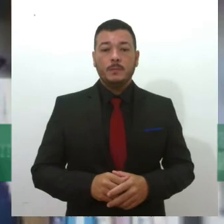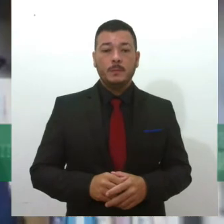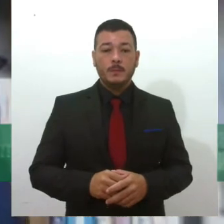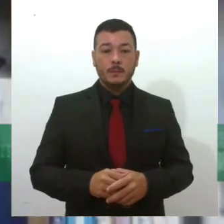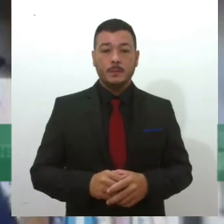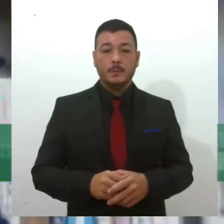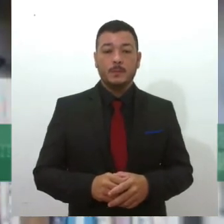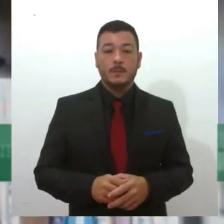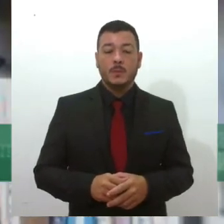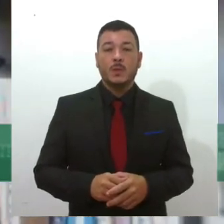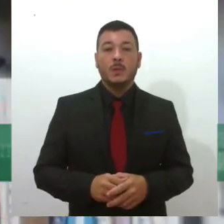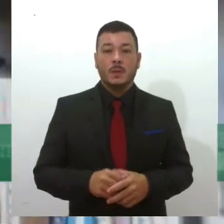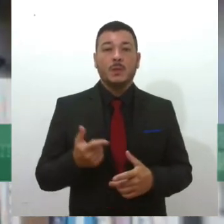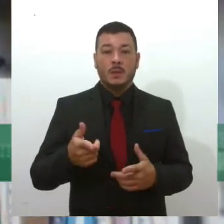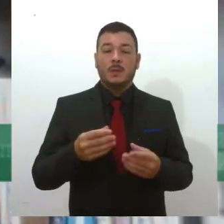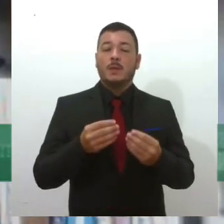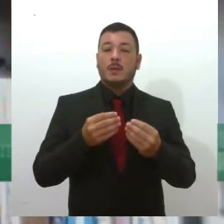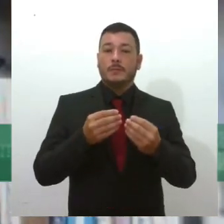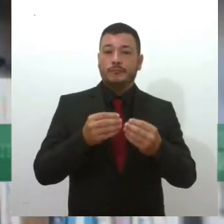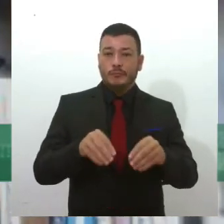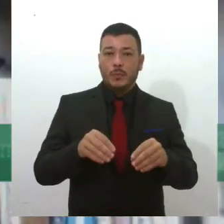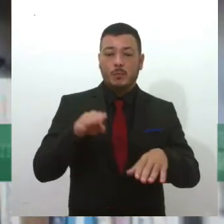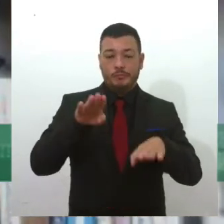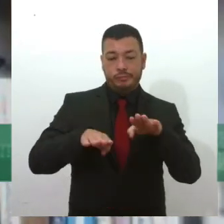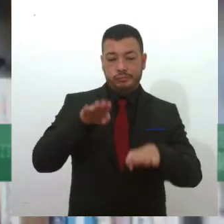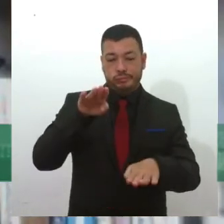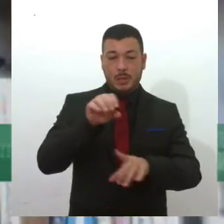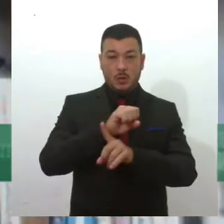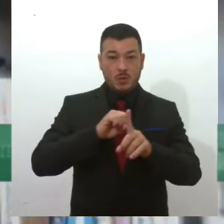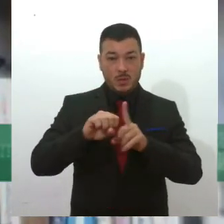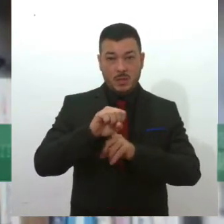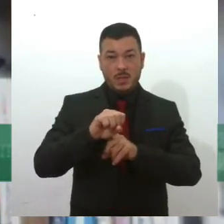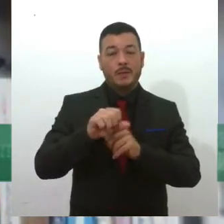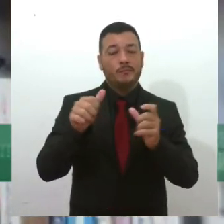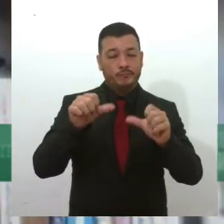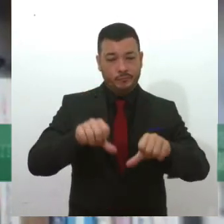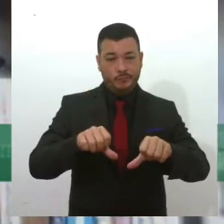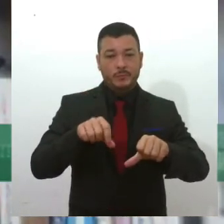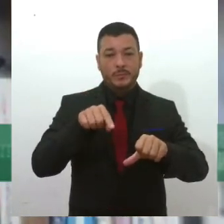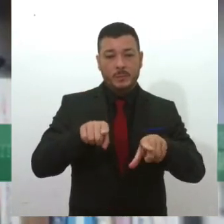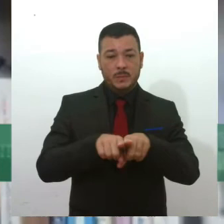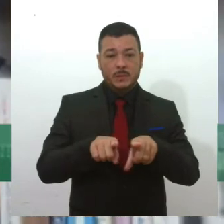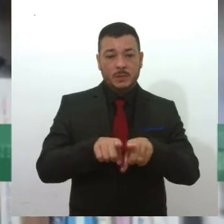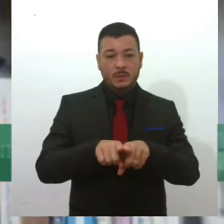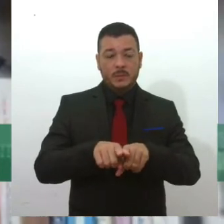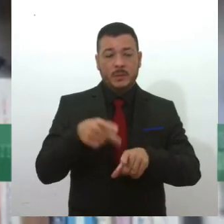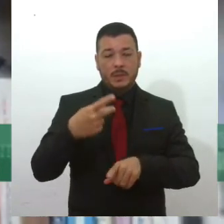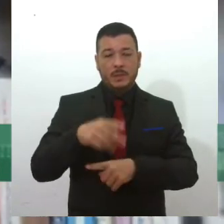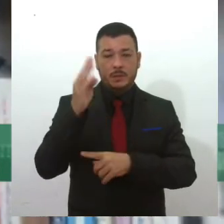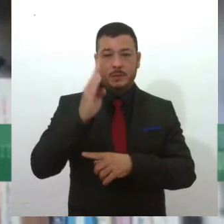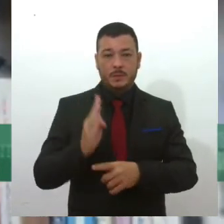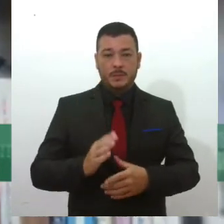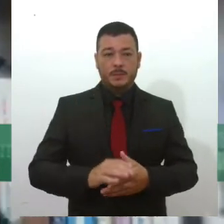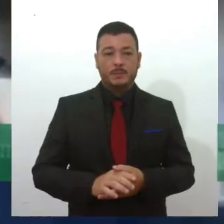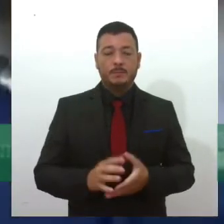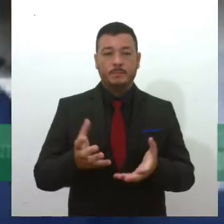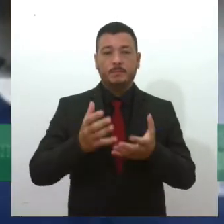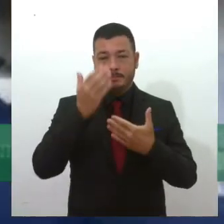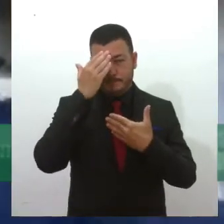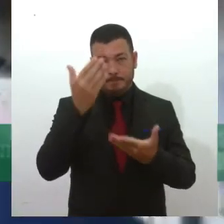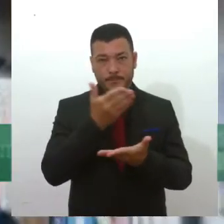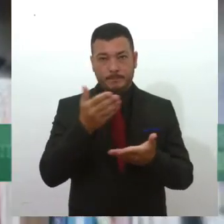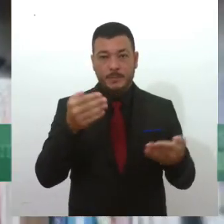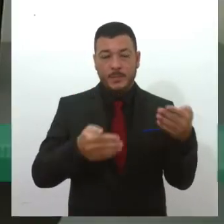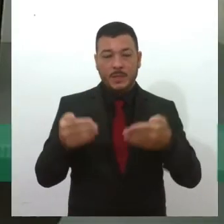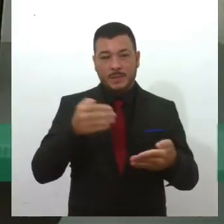a desigualdade social, infelizmente, tende a piorar ainda mais no Brasil. Queria agradecer muito a